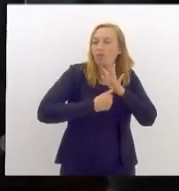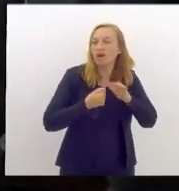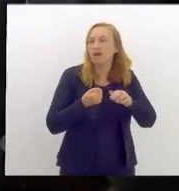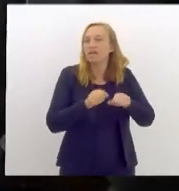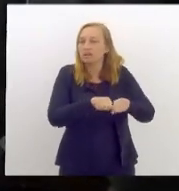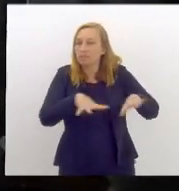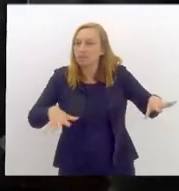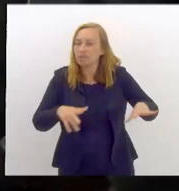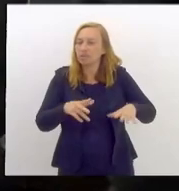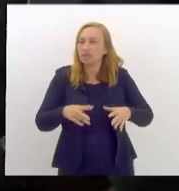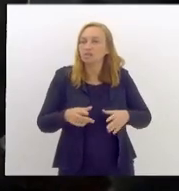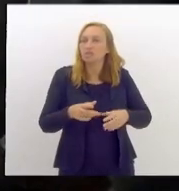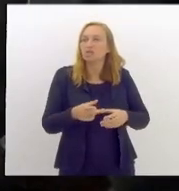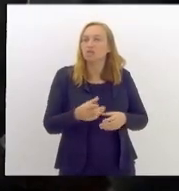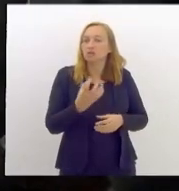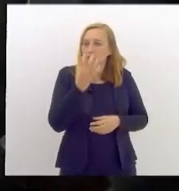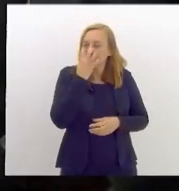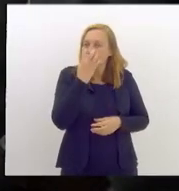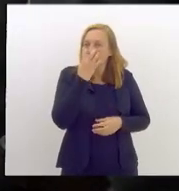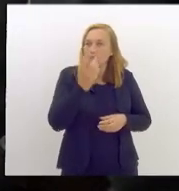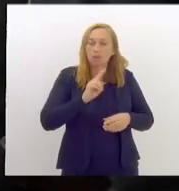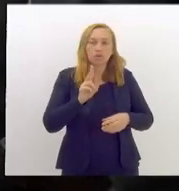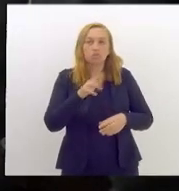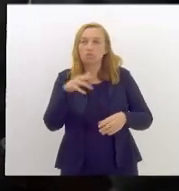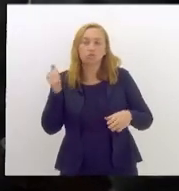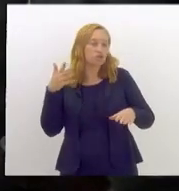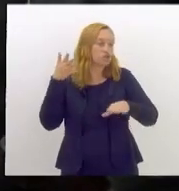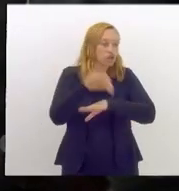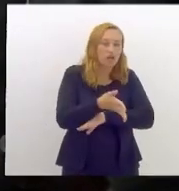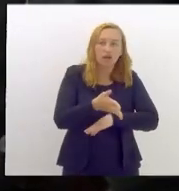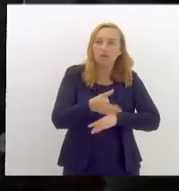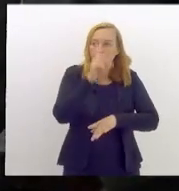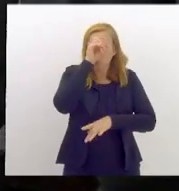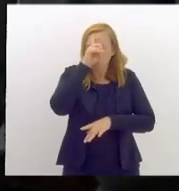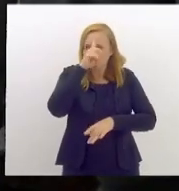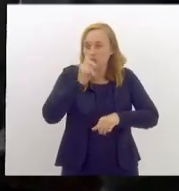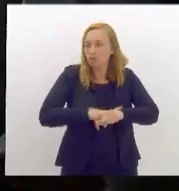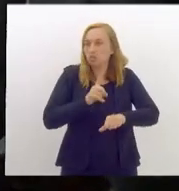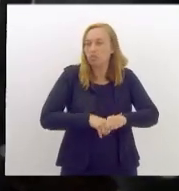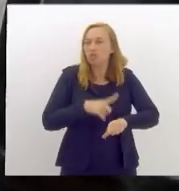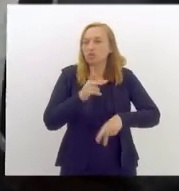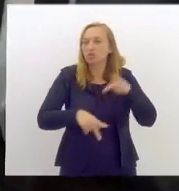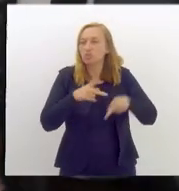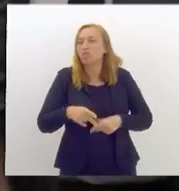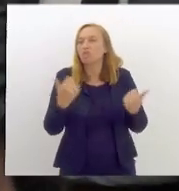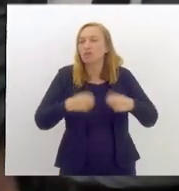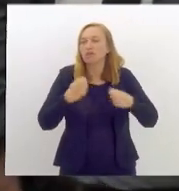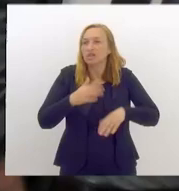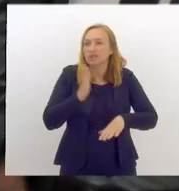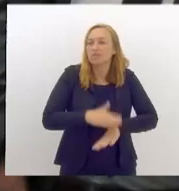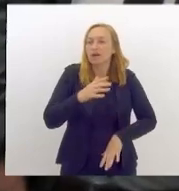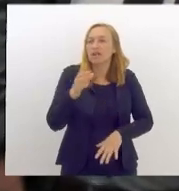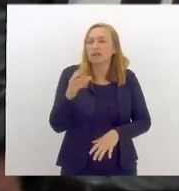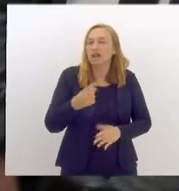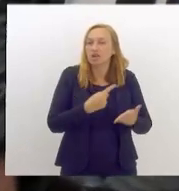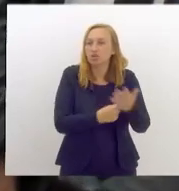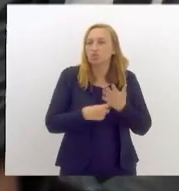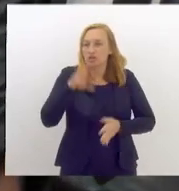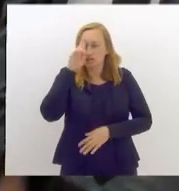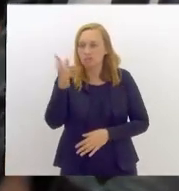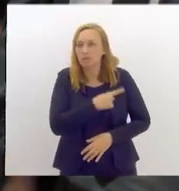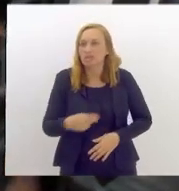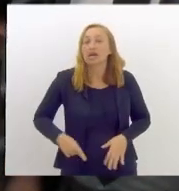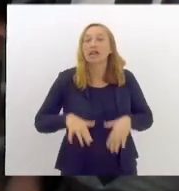superfaturou respiradores que não chegaram para a população no momento que a população precisava de mais socorro senhor presidente